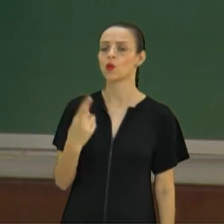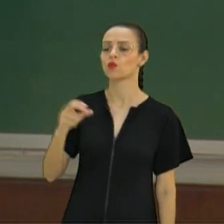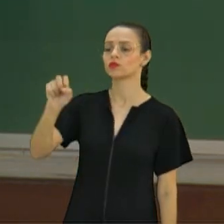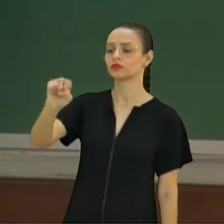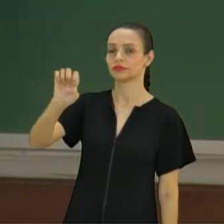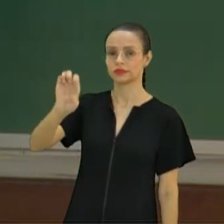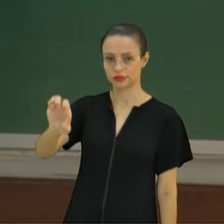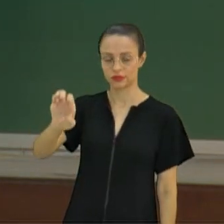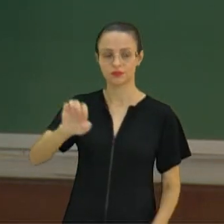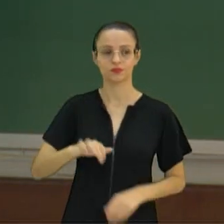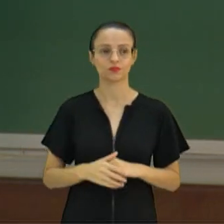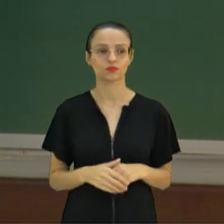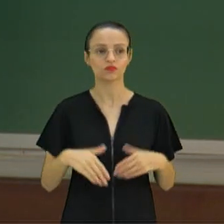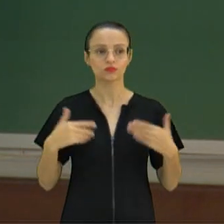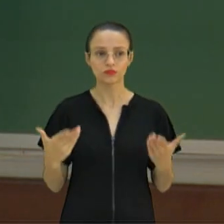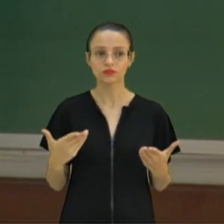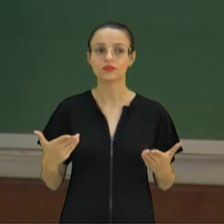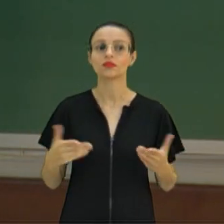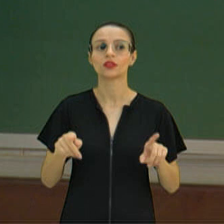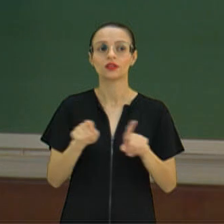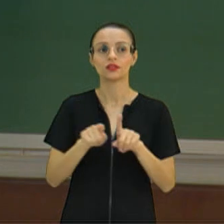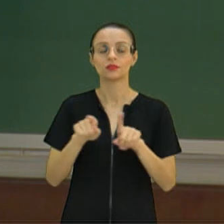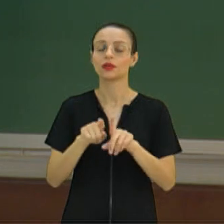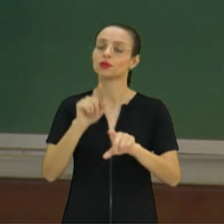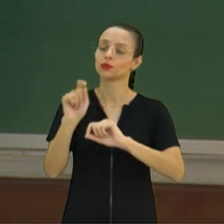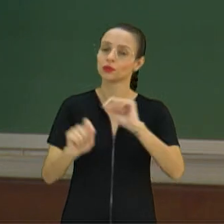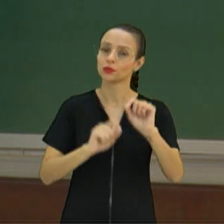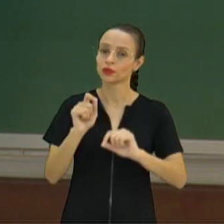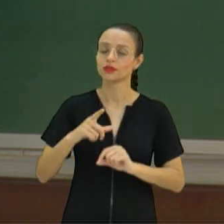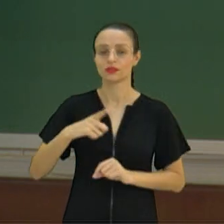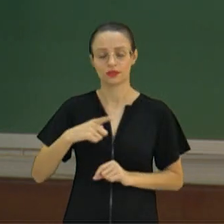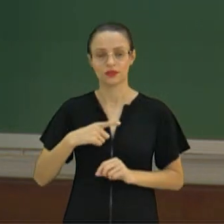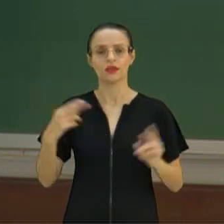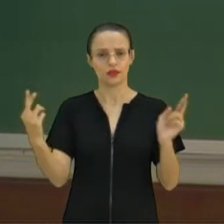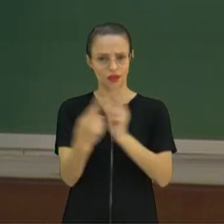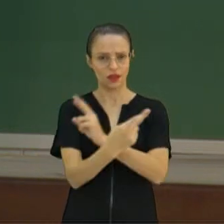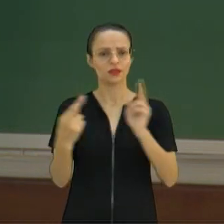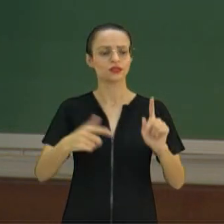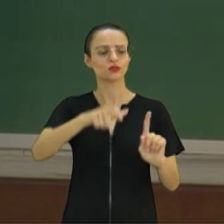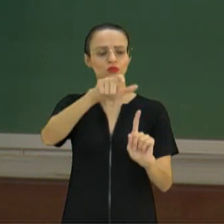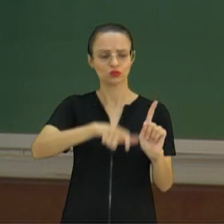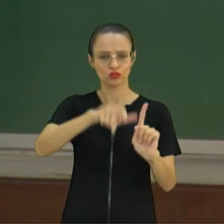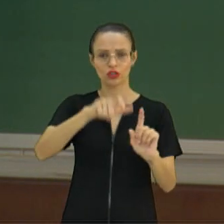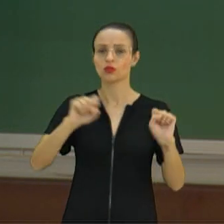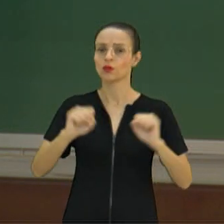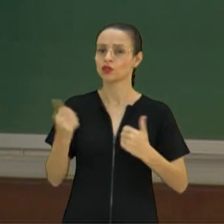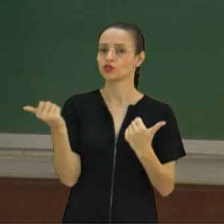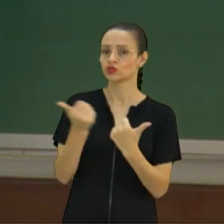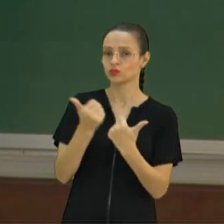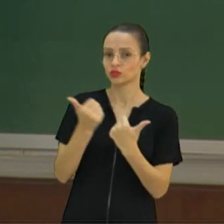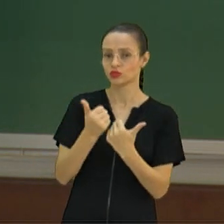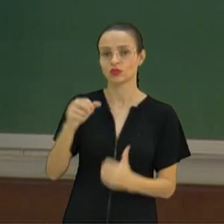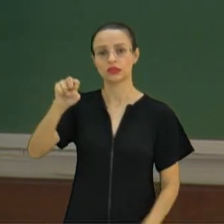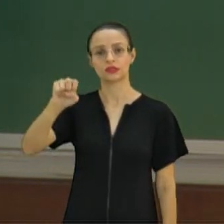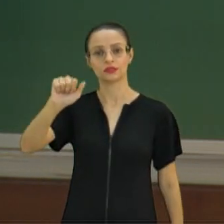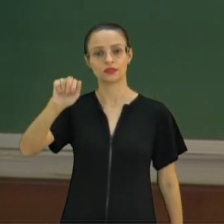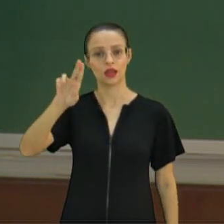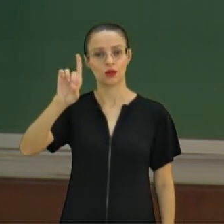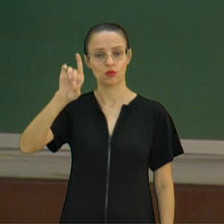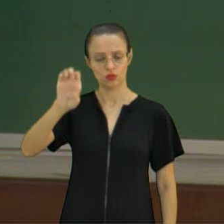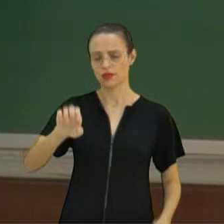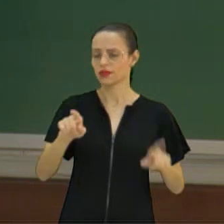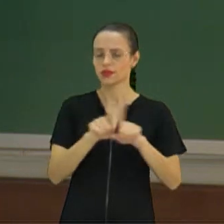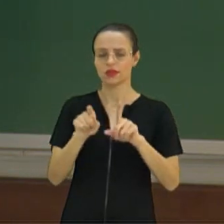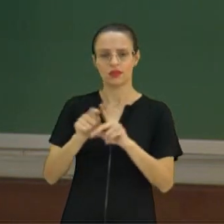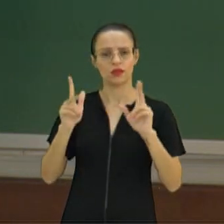duas orações. E lembrando, ela estabelece uma função de sujeito, nós podemos trocar por saúde, é a mesma